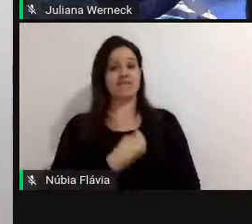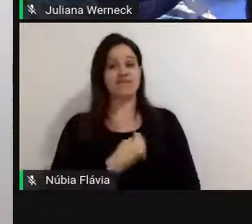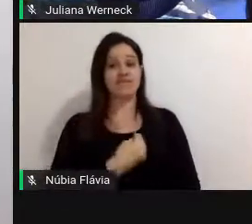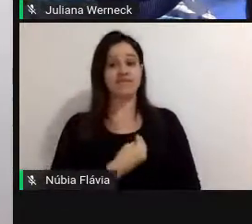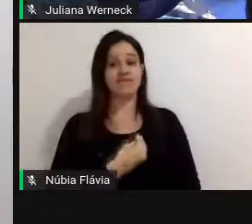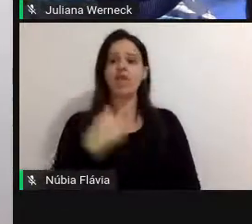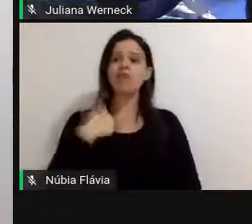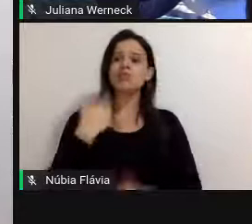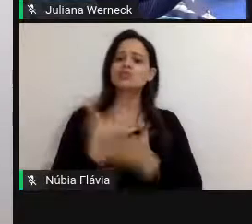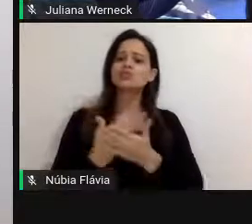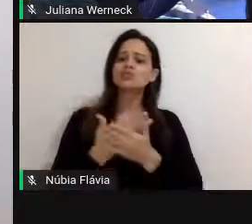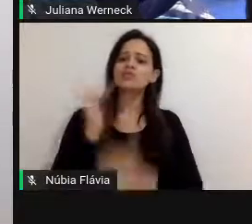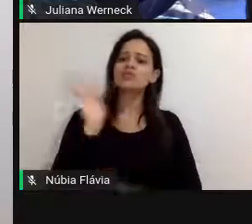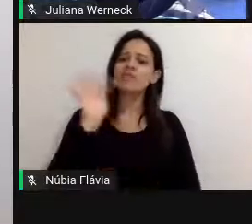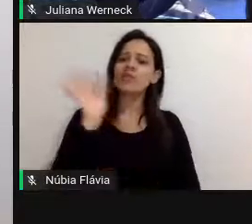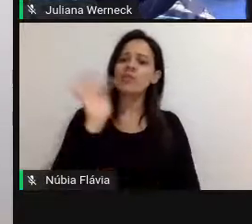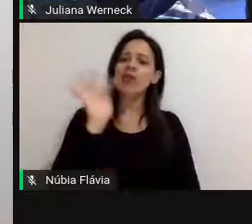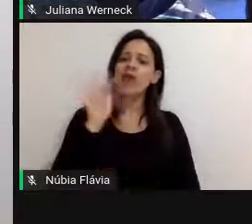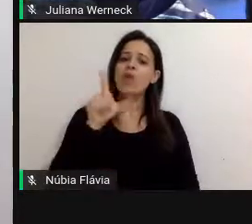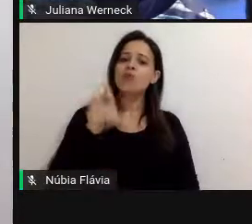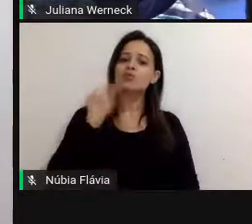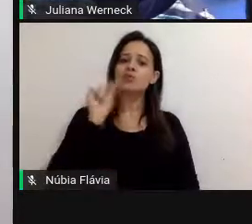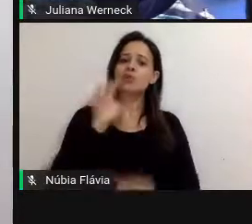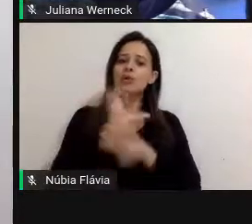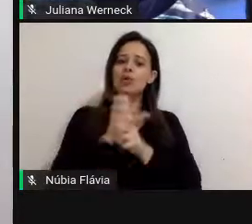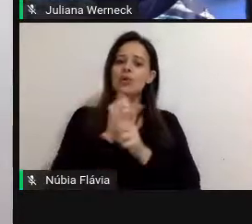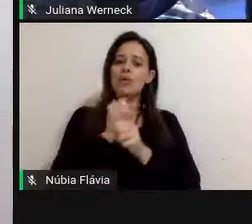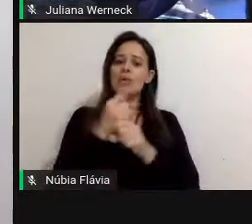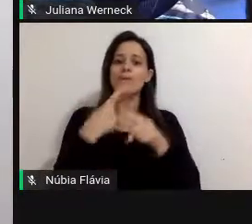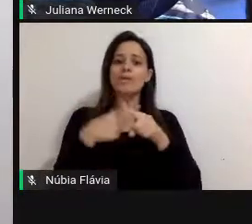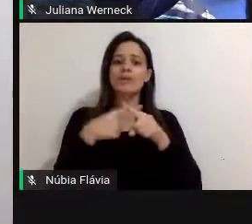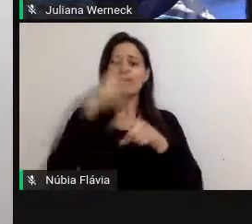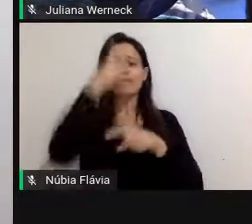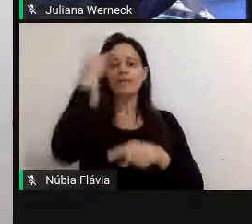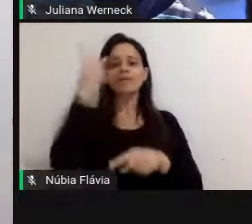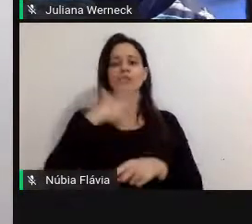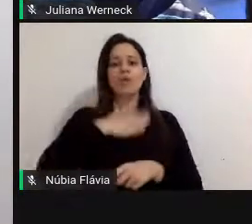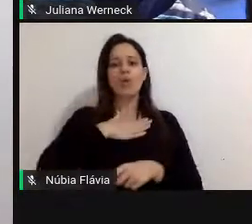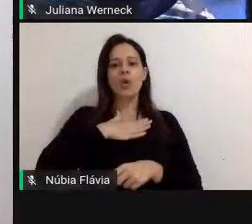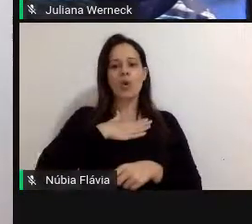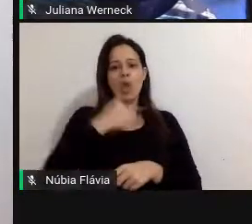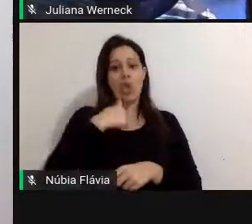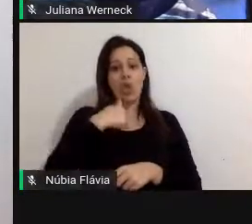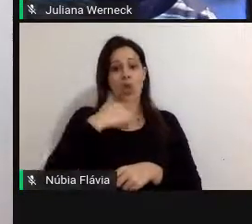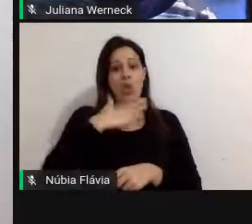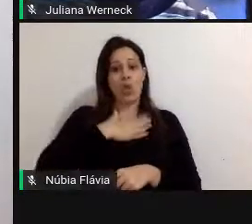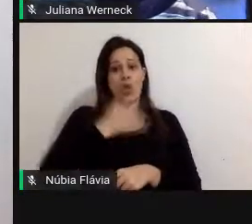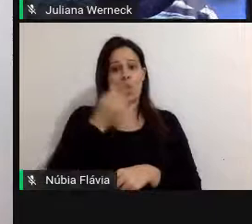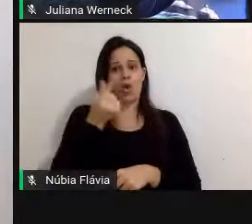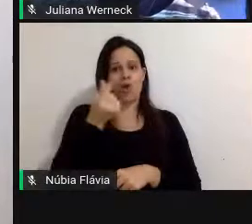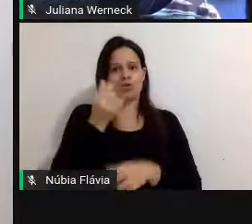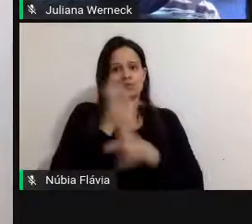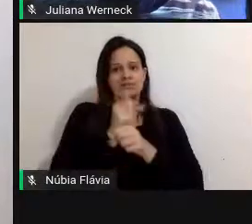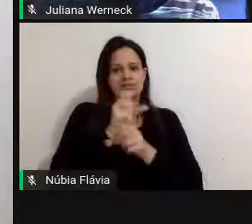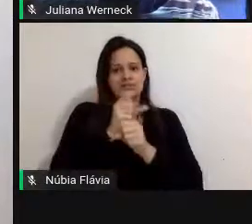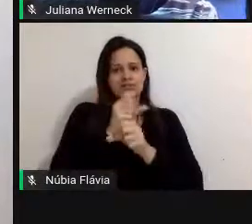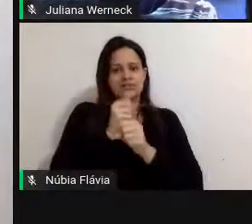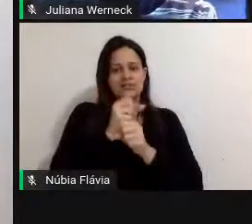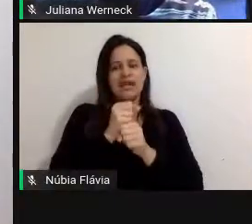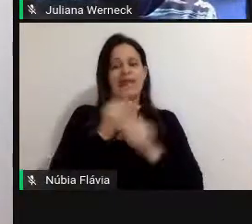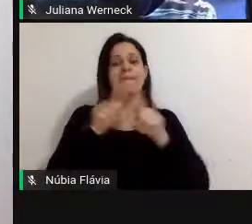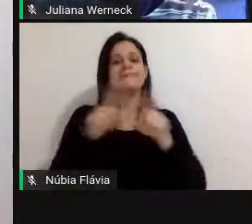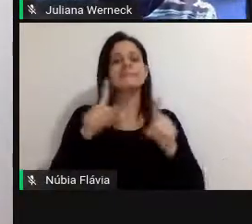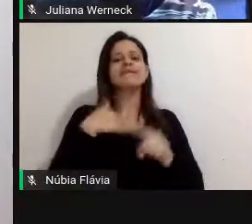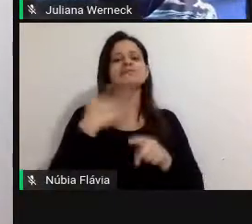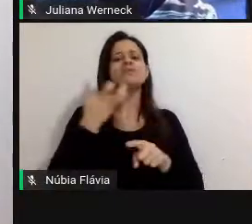faculdade, escolhi contabilidade por gostar bastante da área de gestão, da área financeira, gosto até hoje. Mas essa vontade de transformar